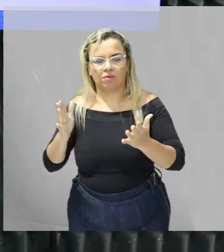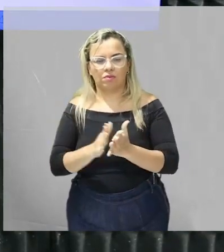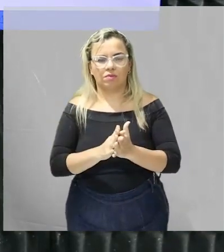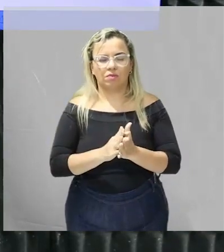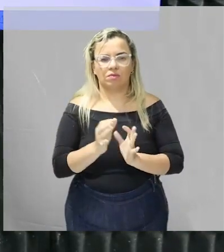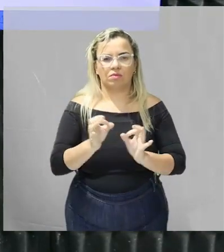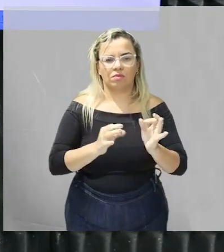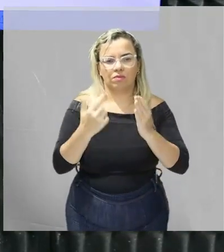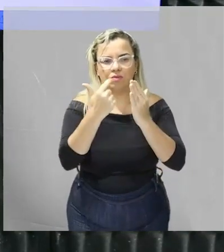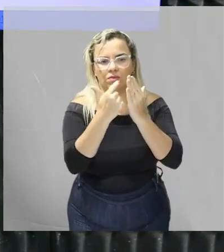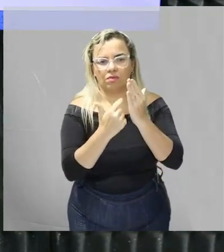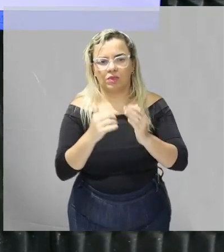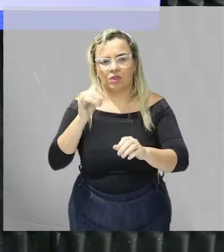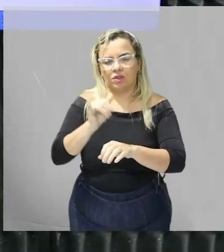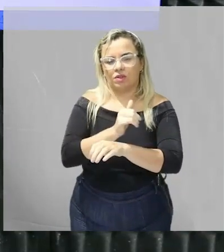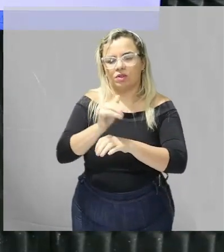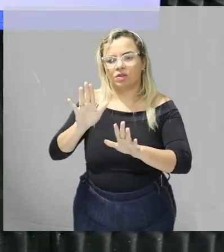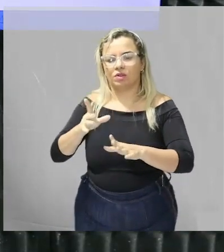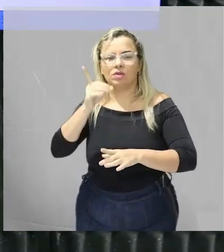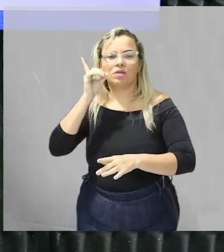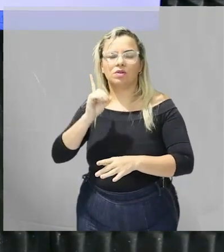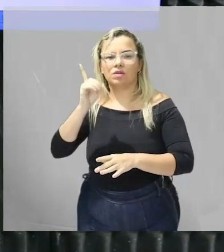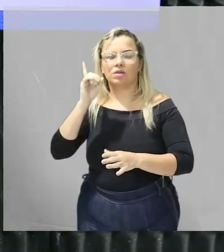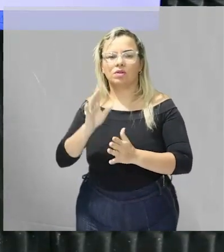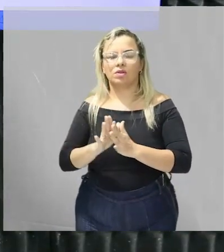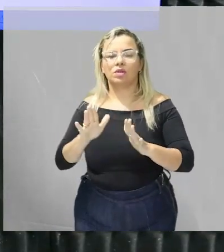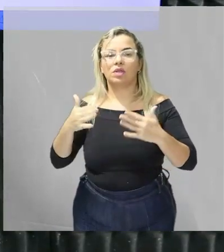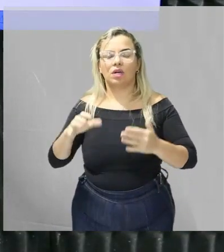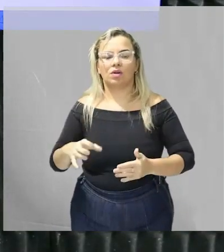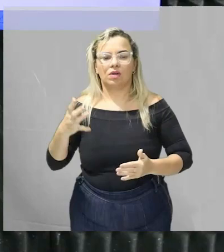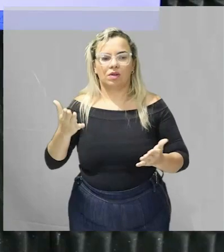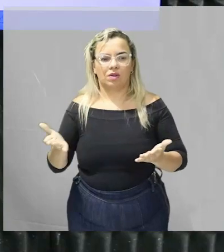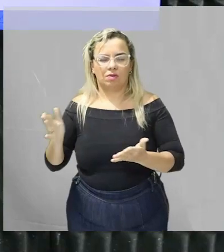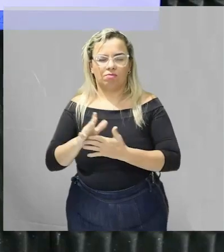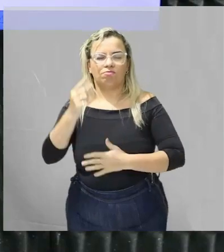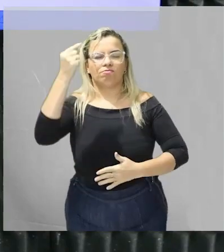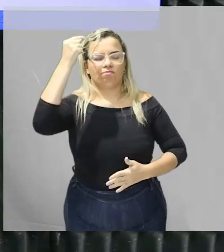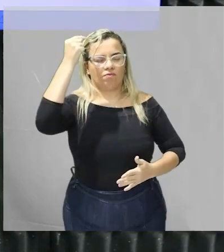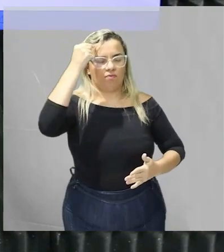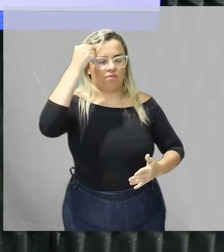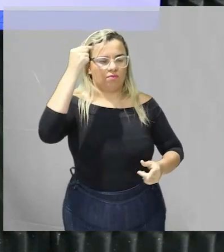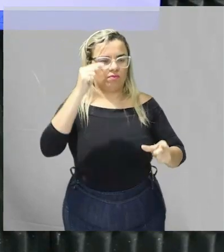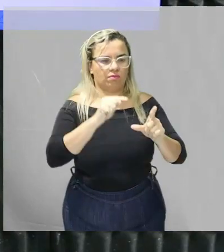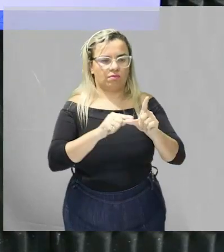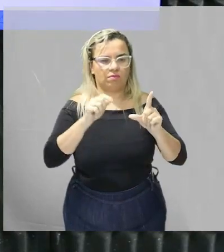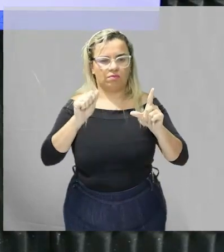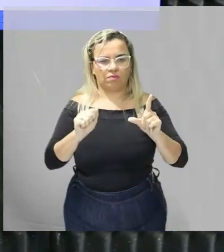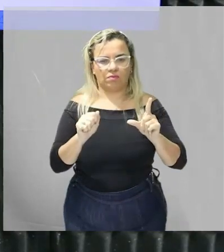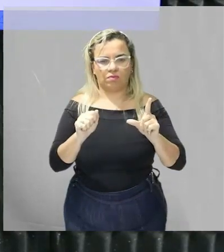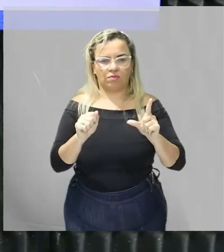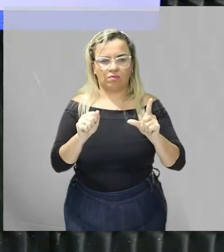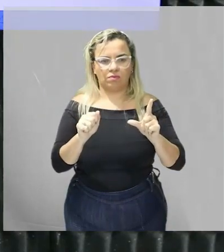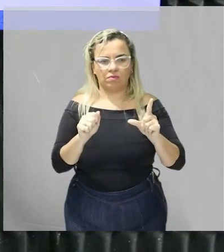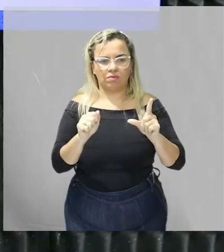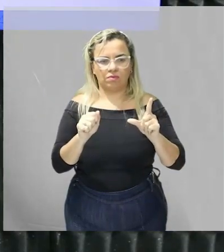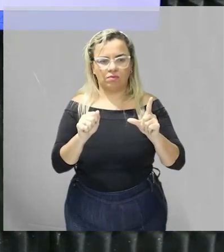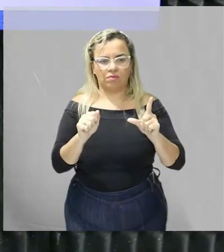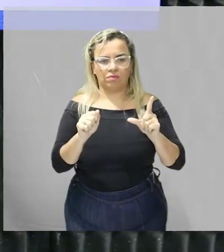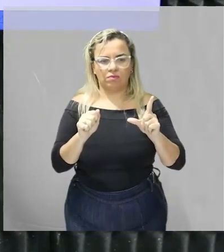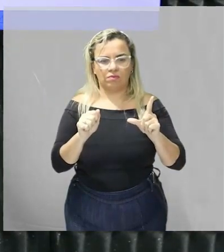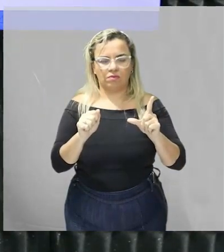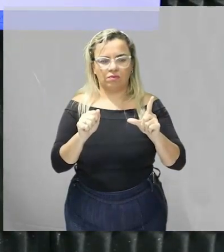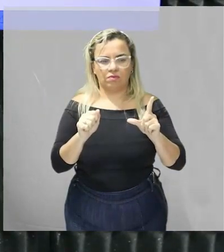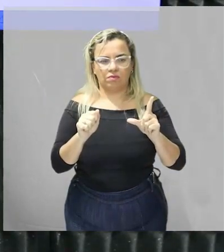a tomar essas medidas? O que acontece no mundo hoje para impulsionar os Estados Unidos? Pensa bem comigo. É erradicar conflitos em territórios? Não é, galera,